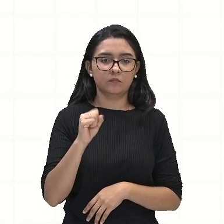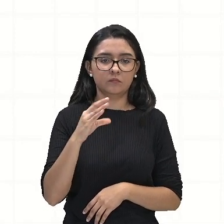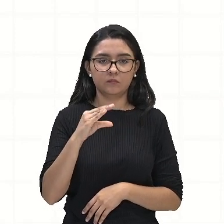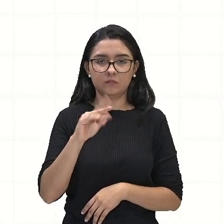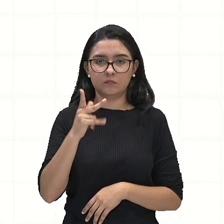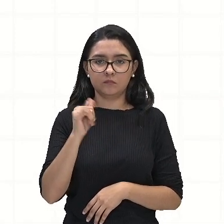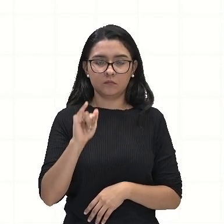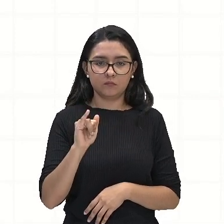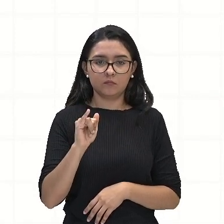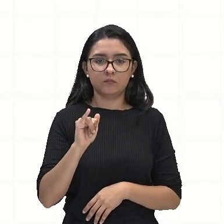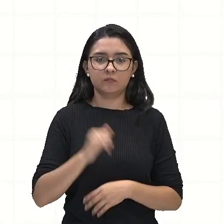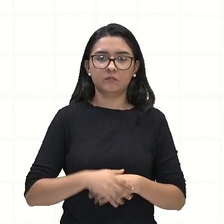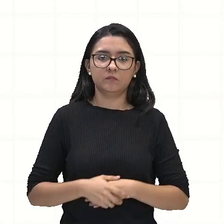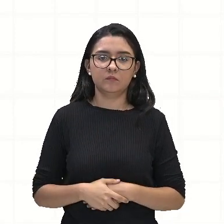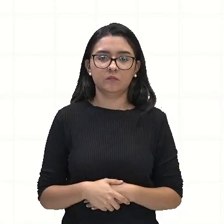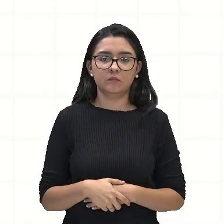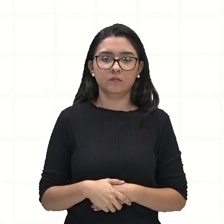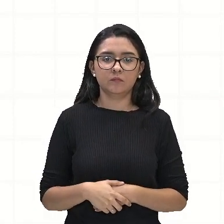É Brunelleschi.